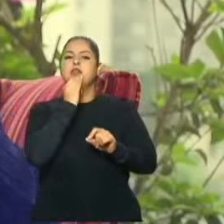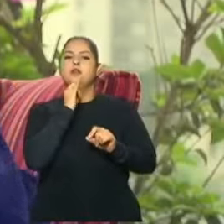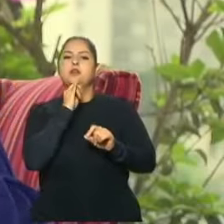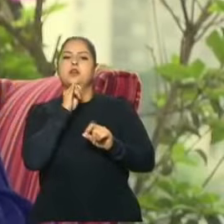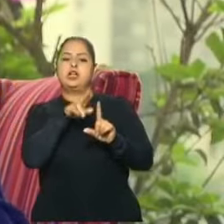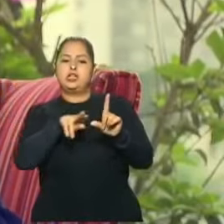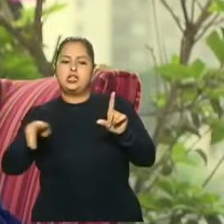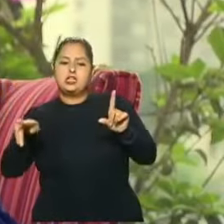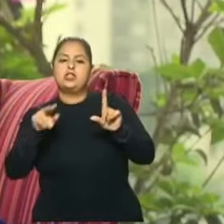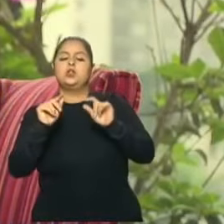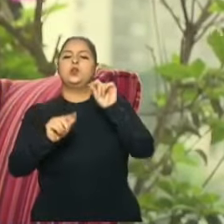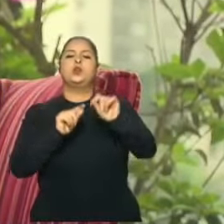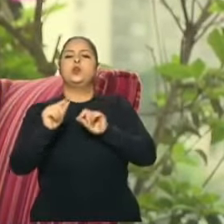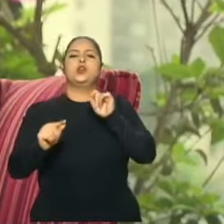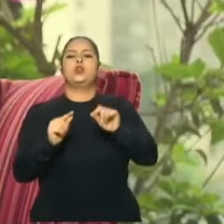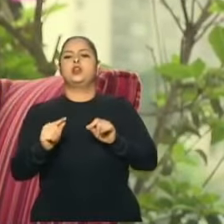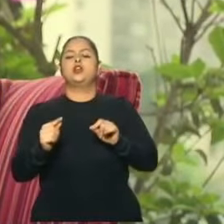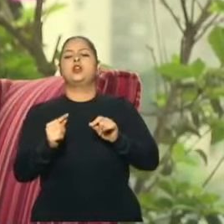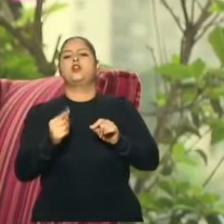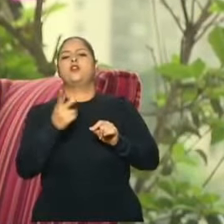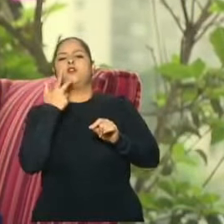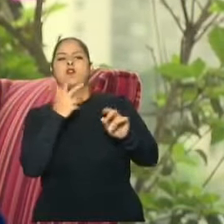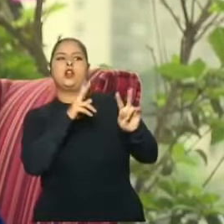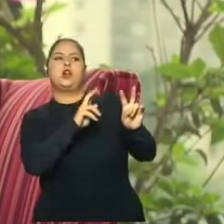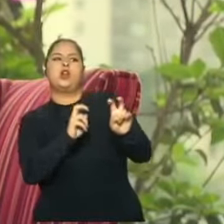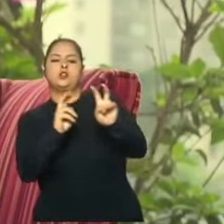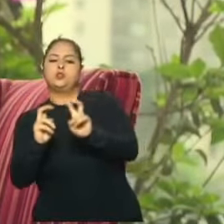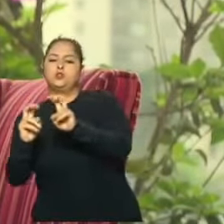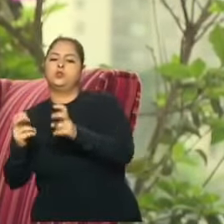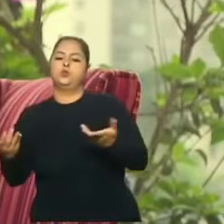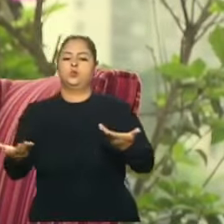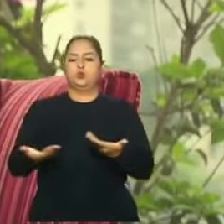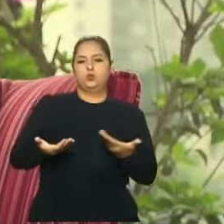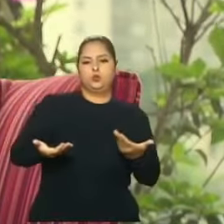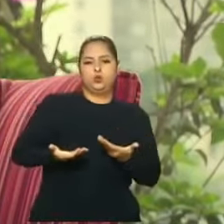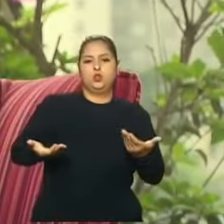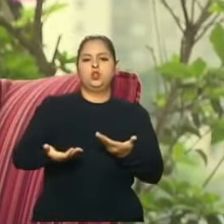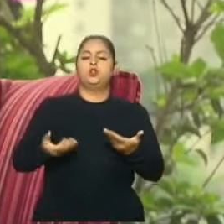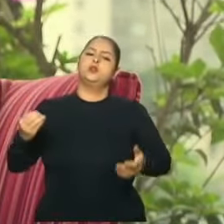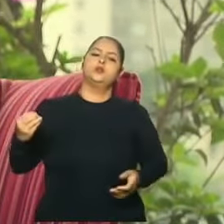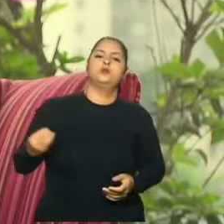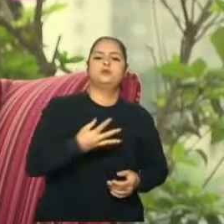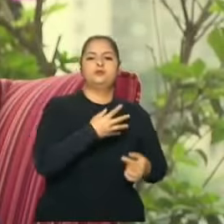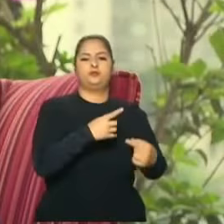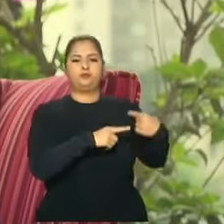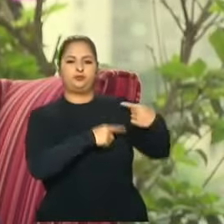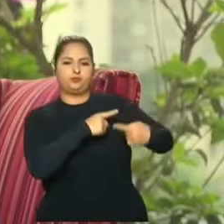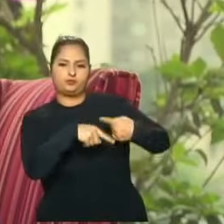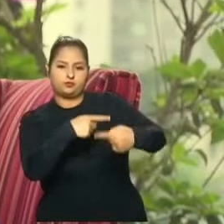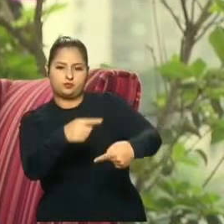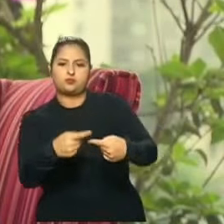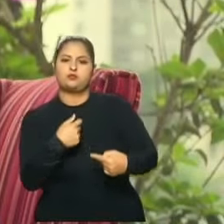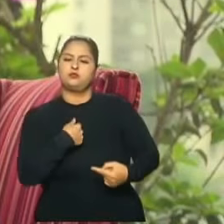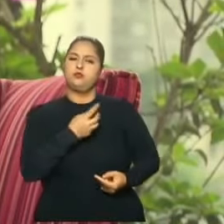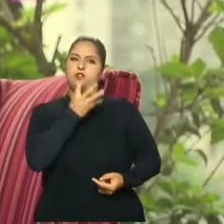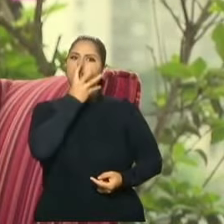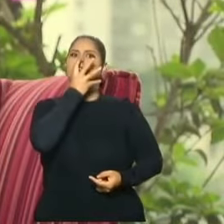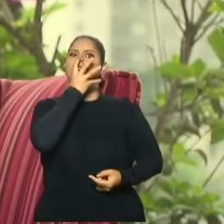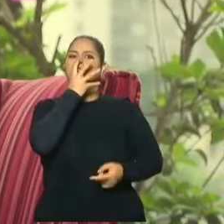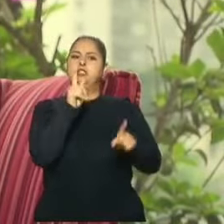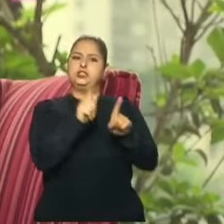que se abordam atualmente nessa nova geração. Eu fiquei, assim,